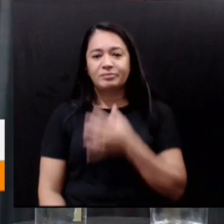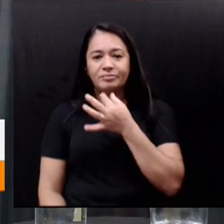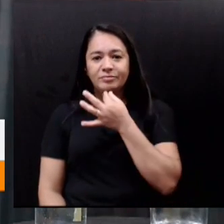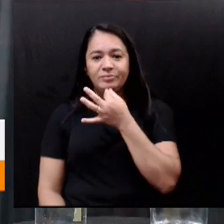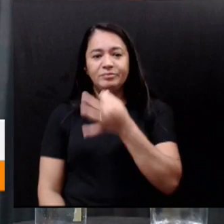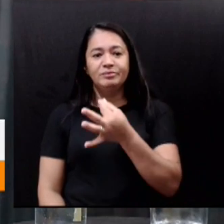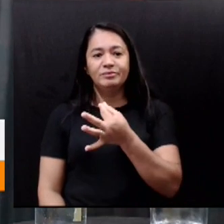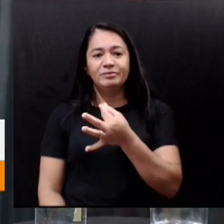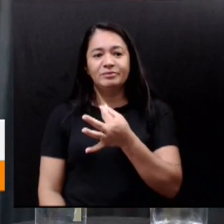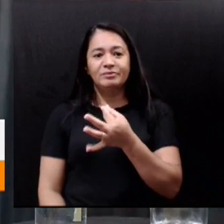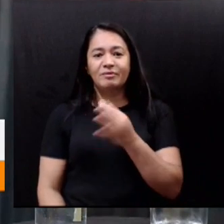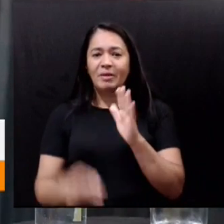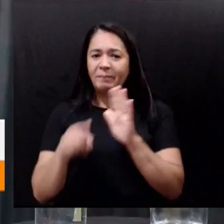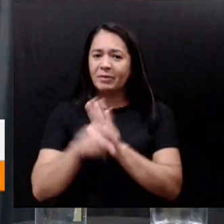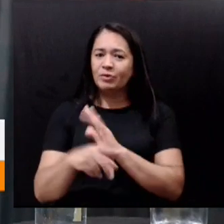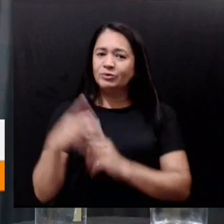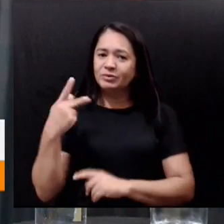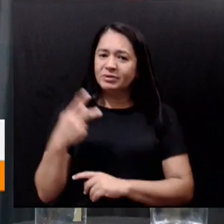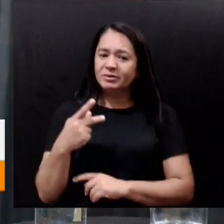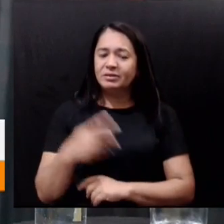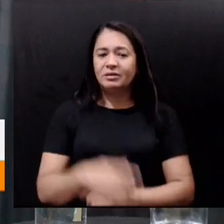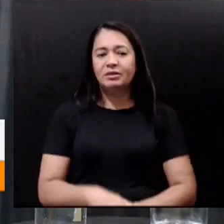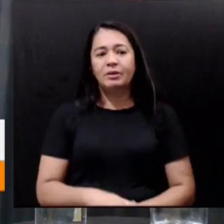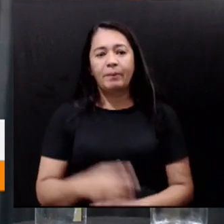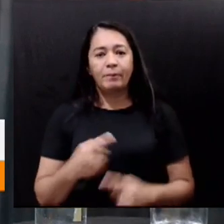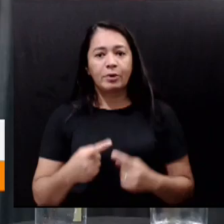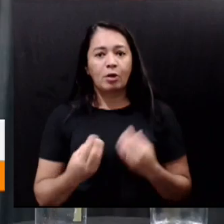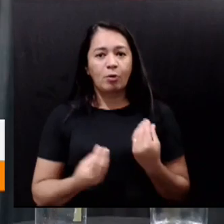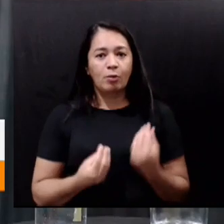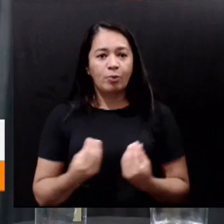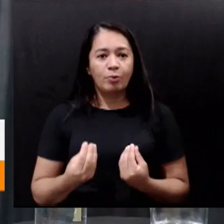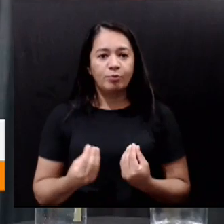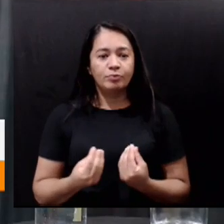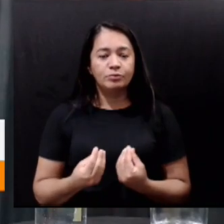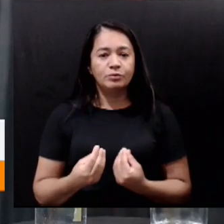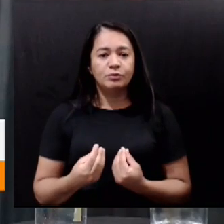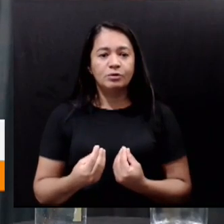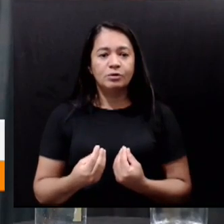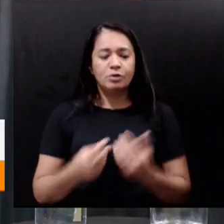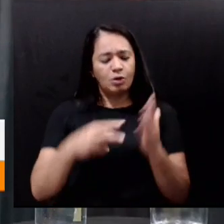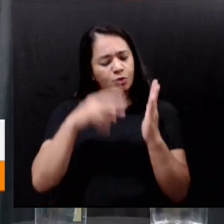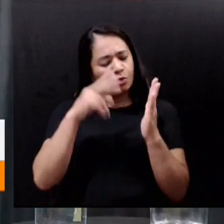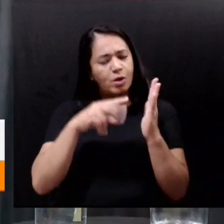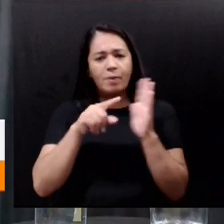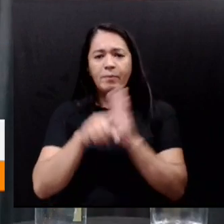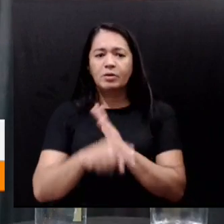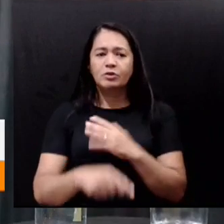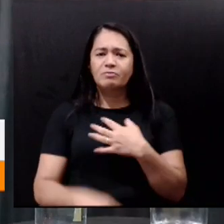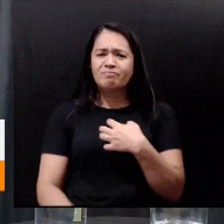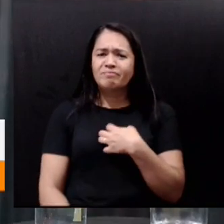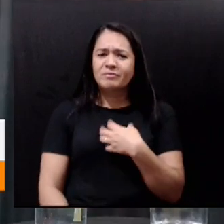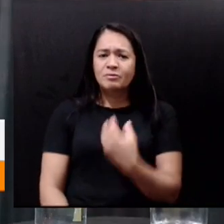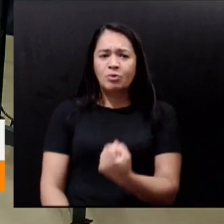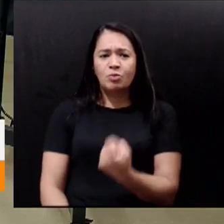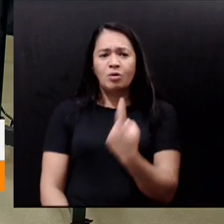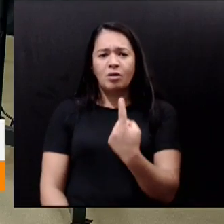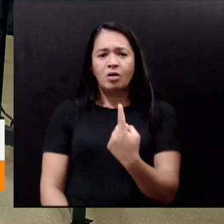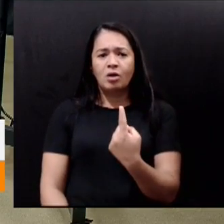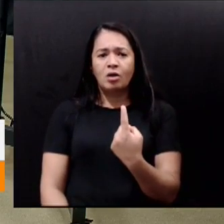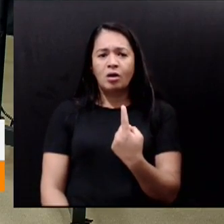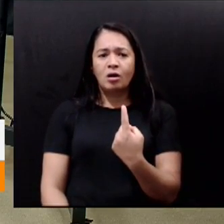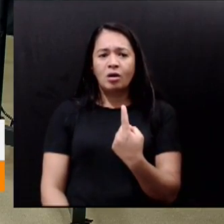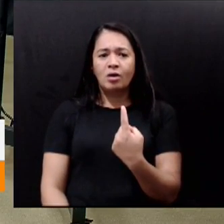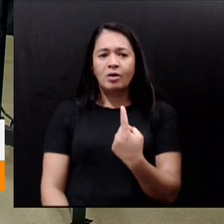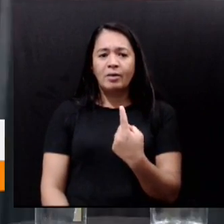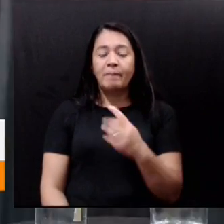pertinente a pergunta dela. Porque a gente, ouvindo, lendo, enfim, a gente sente a estranheza. Nossa, mas que estranho. Só que é exatamente isso que a gente está fazendo.